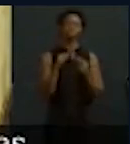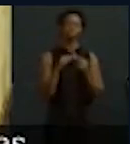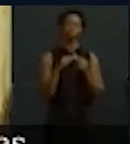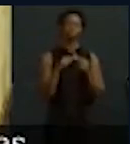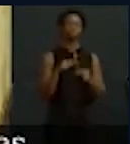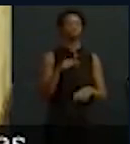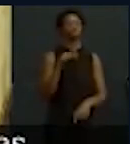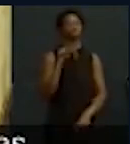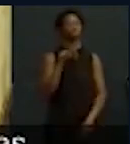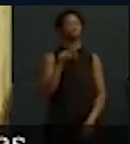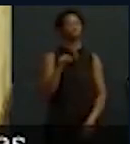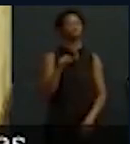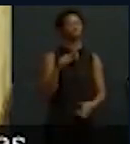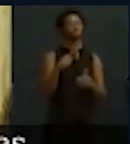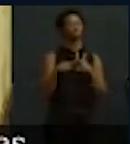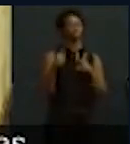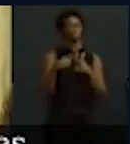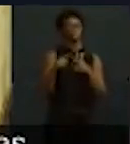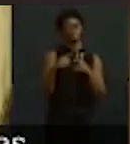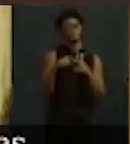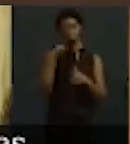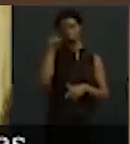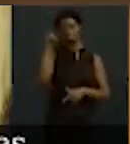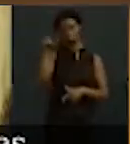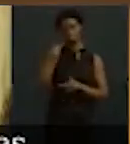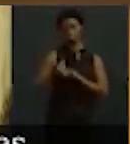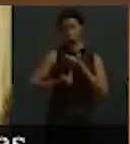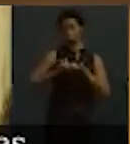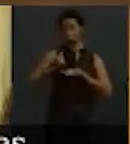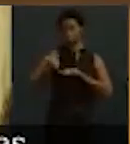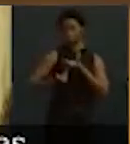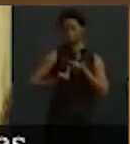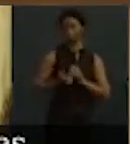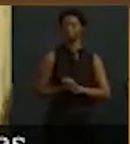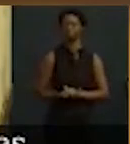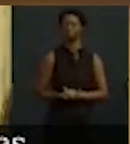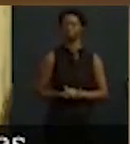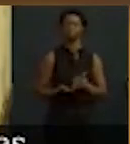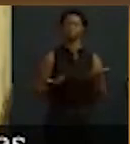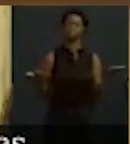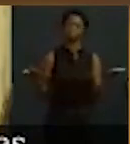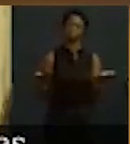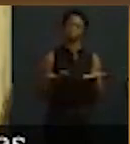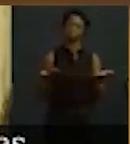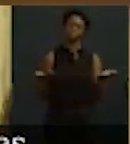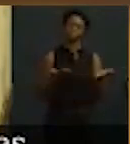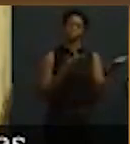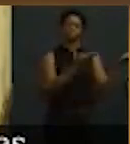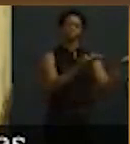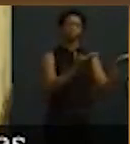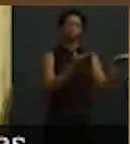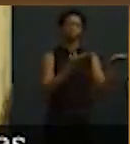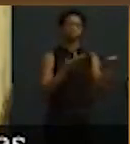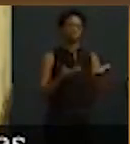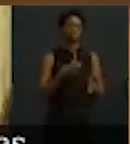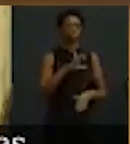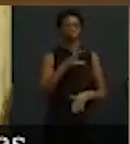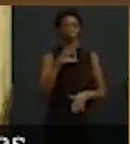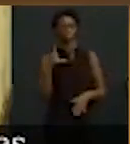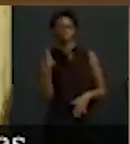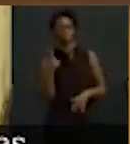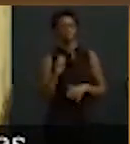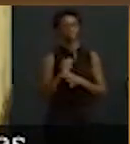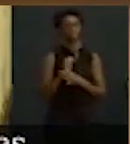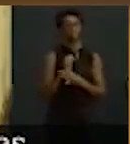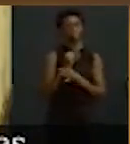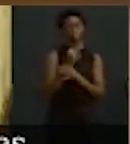de evento ocorrido no exercício de suas funções. Neste momento, convidamos a coordenadora de